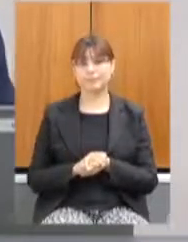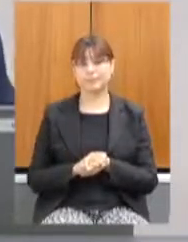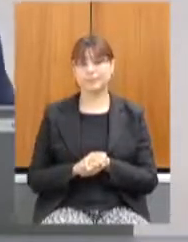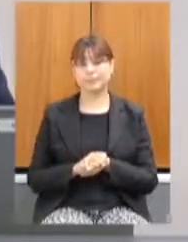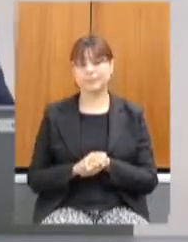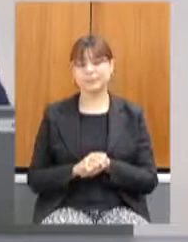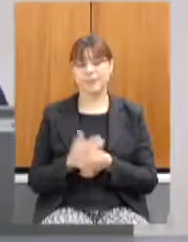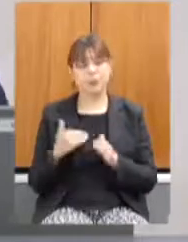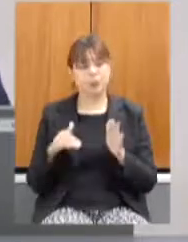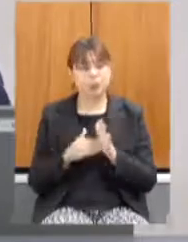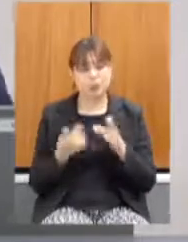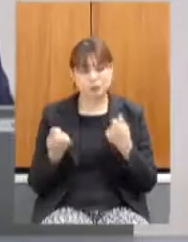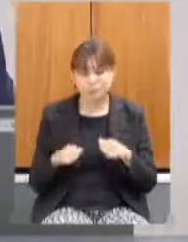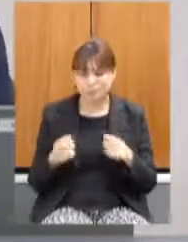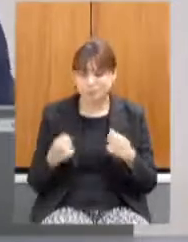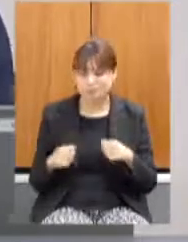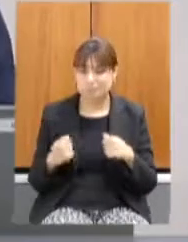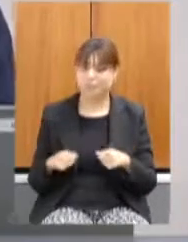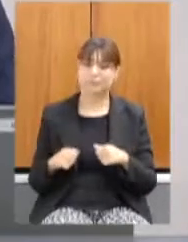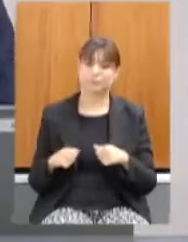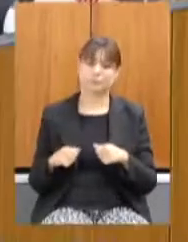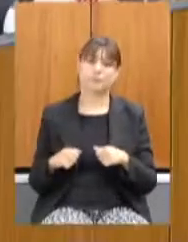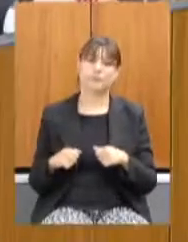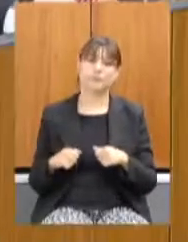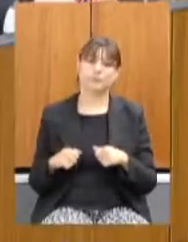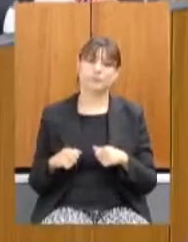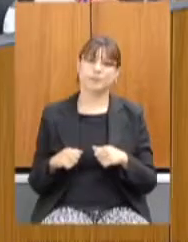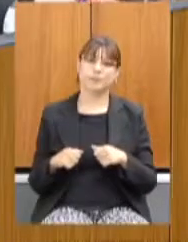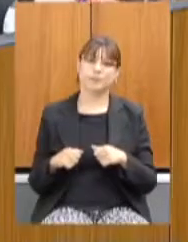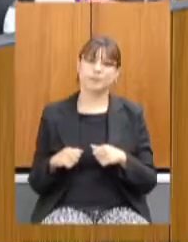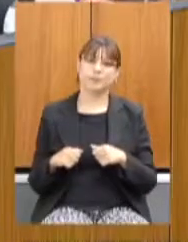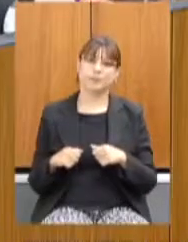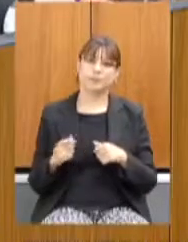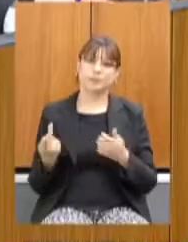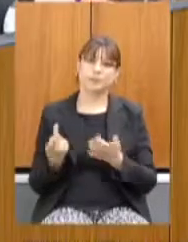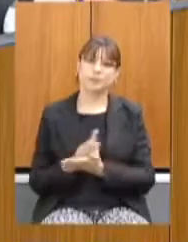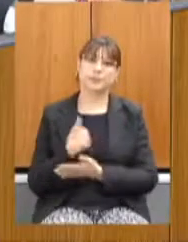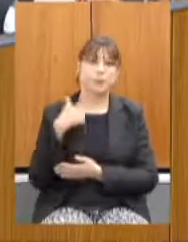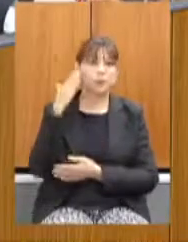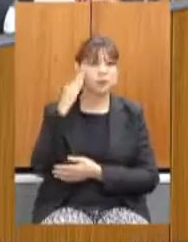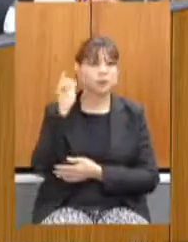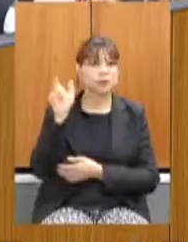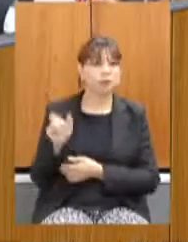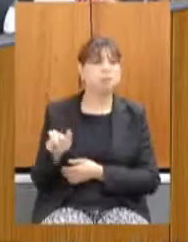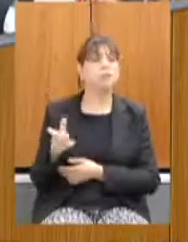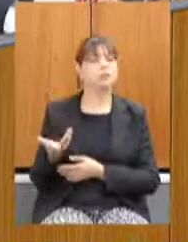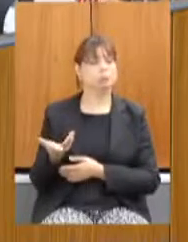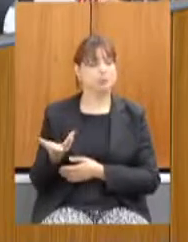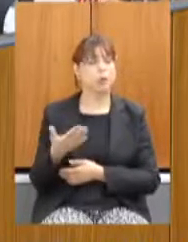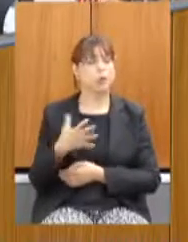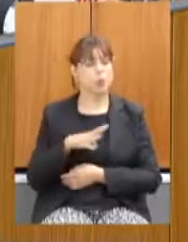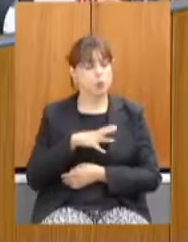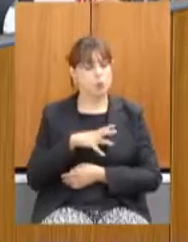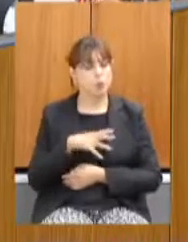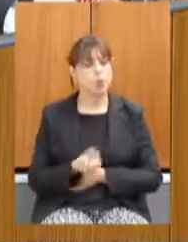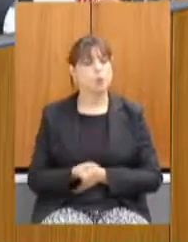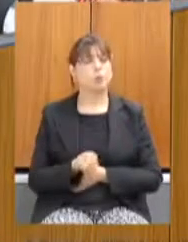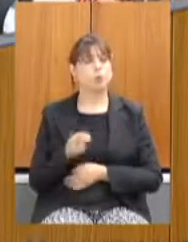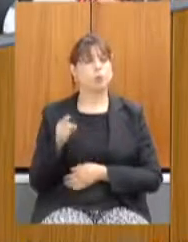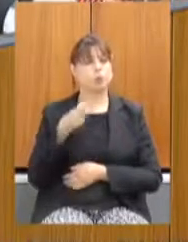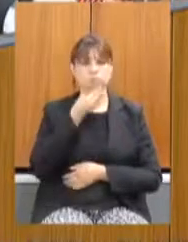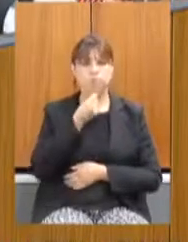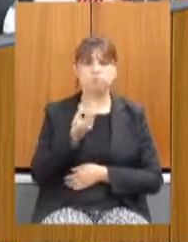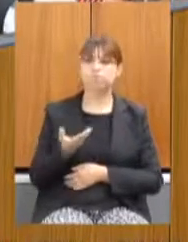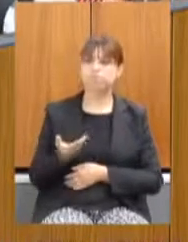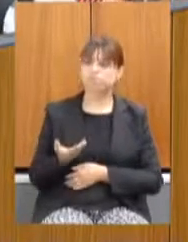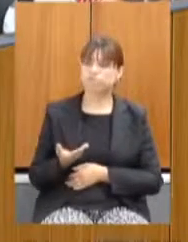que forem necessárias tomar eu sei que o senhor é um homem de coragem é um homem